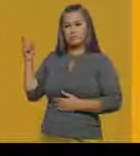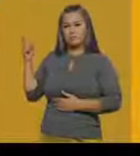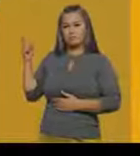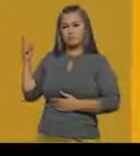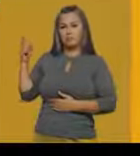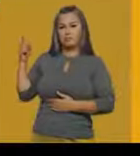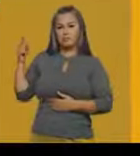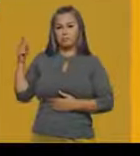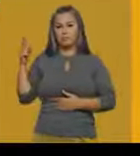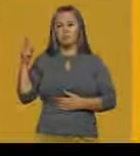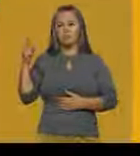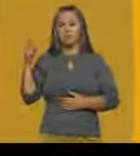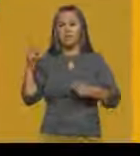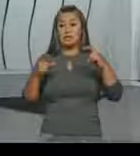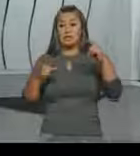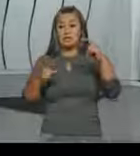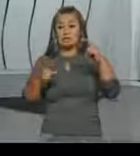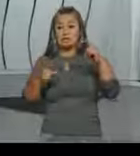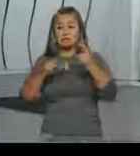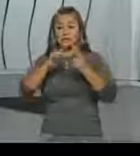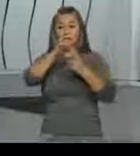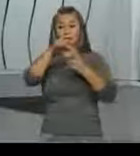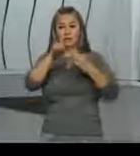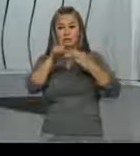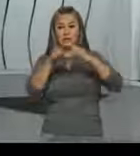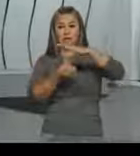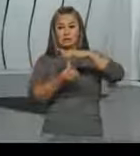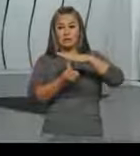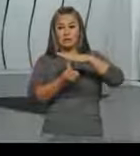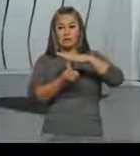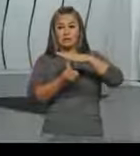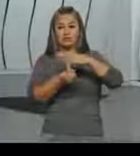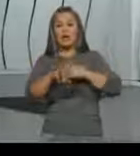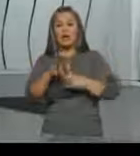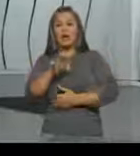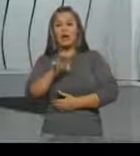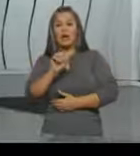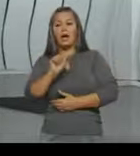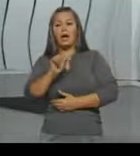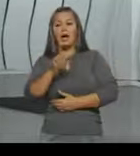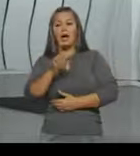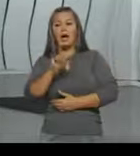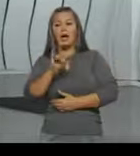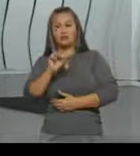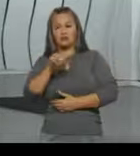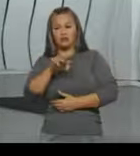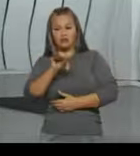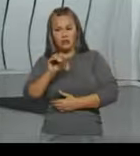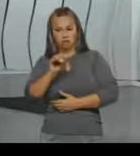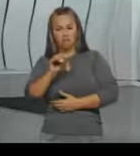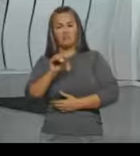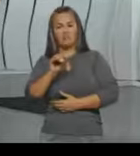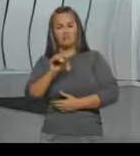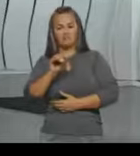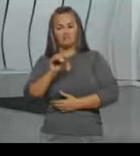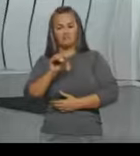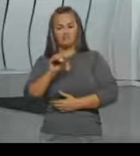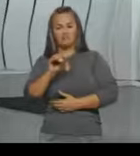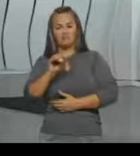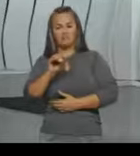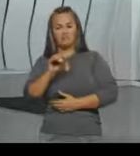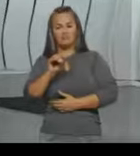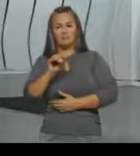5π sobre 6 radiano. Aí no final, como você está convertendo, você coloca o radiano,